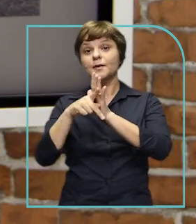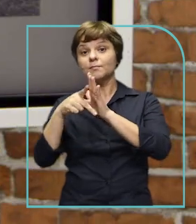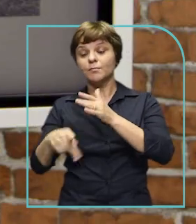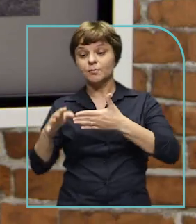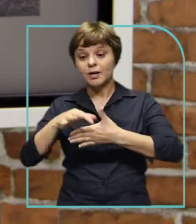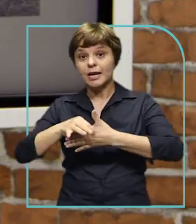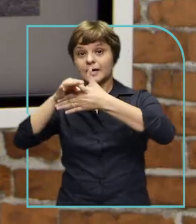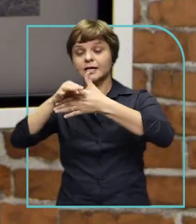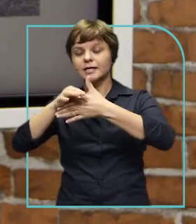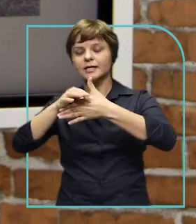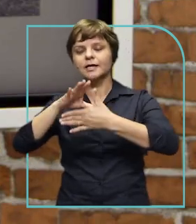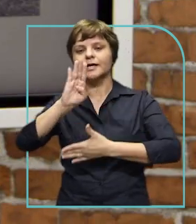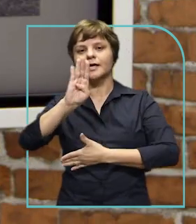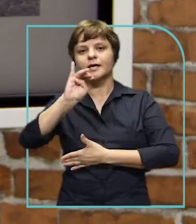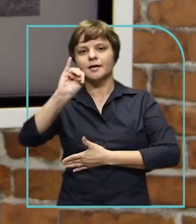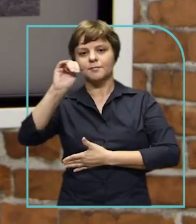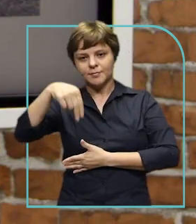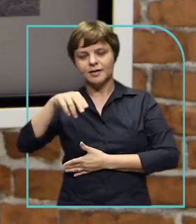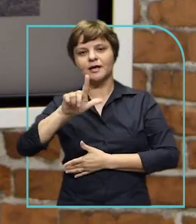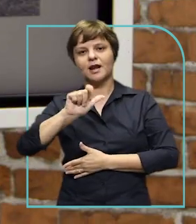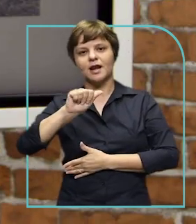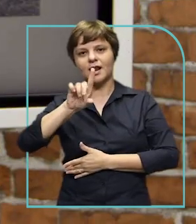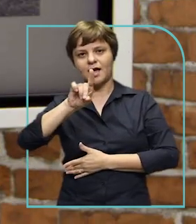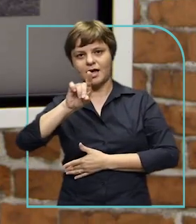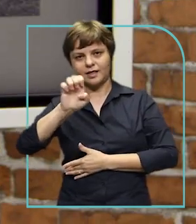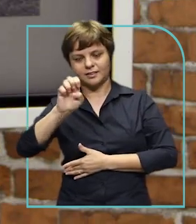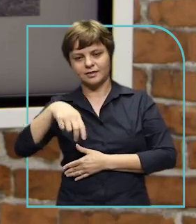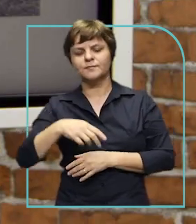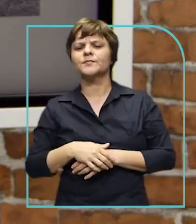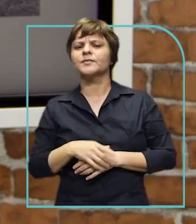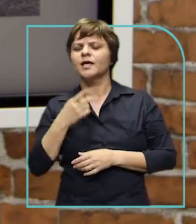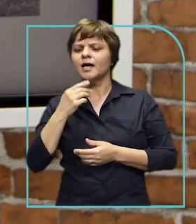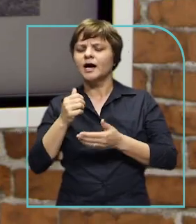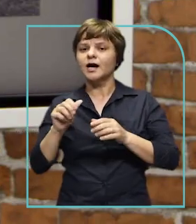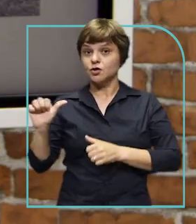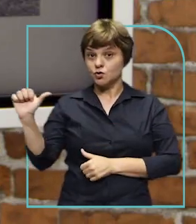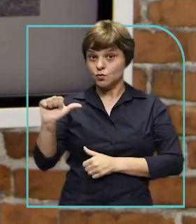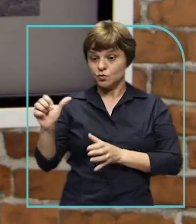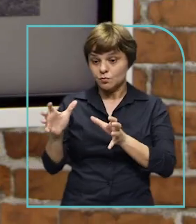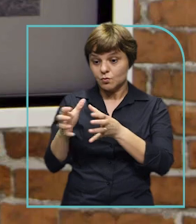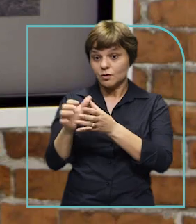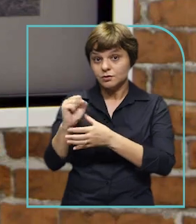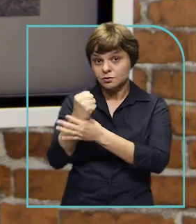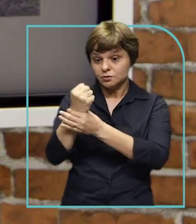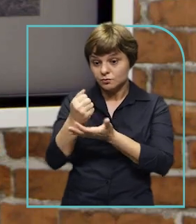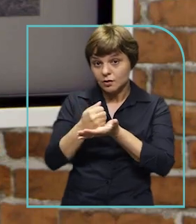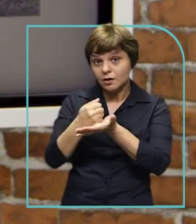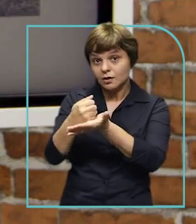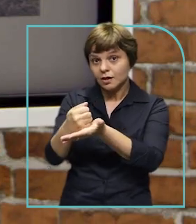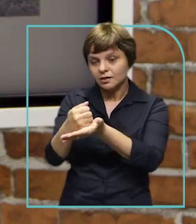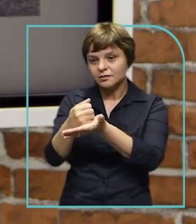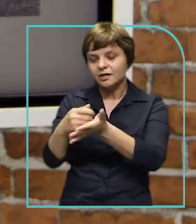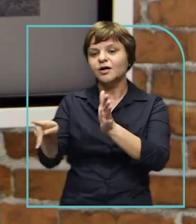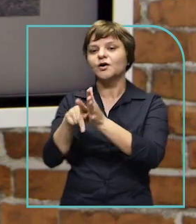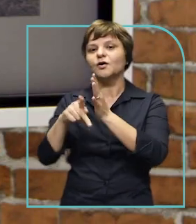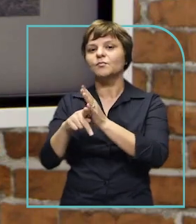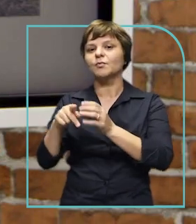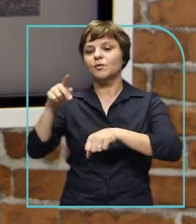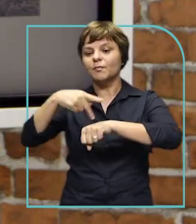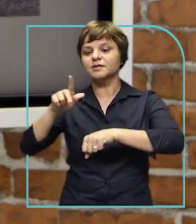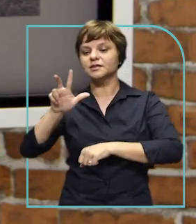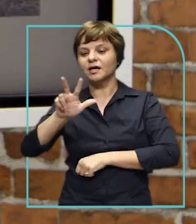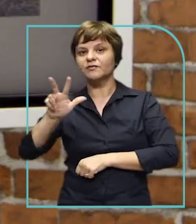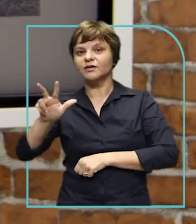pelo Osama Bin Laden, e o Talibã dando segurança ali para esse grupo, o Afeganistão